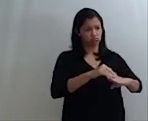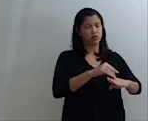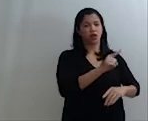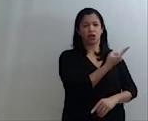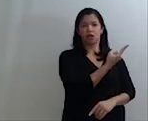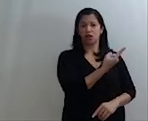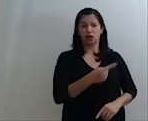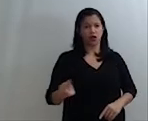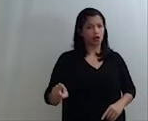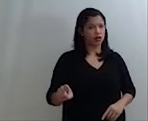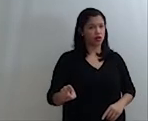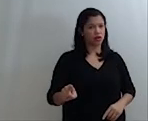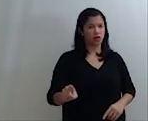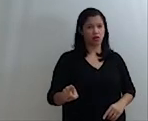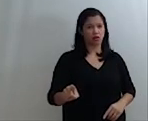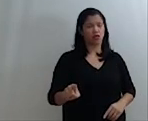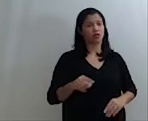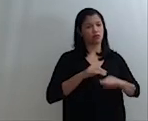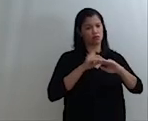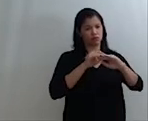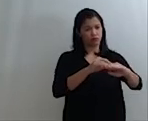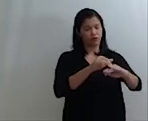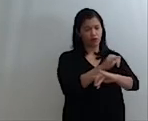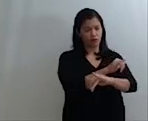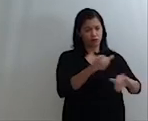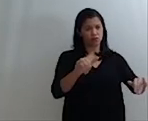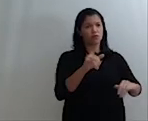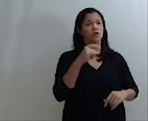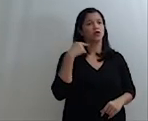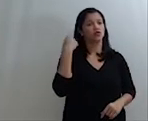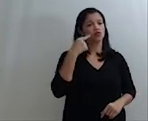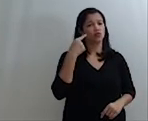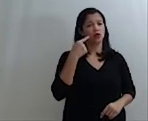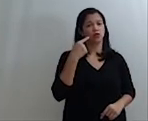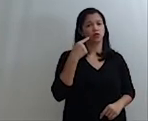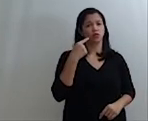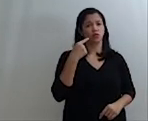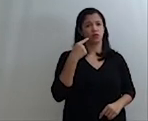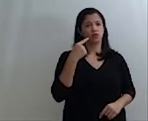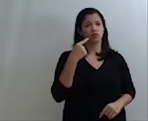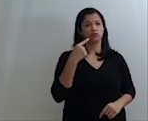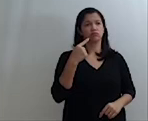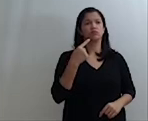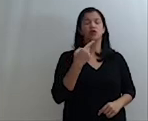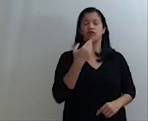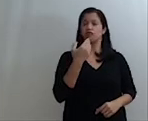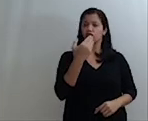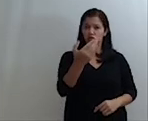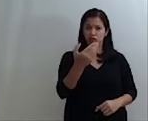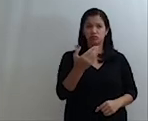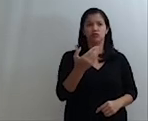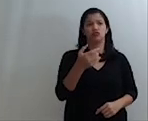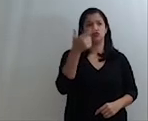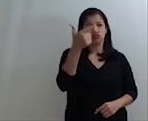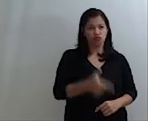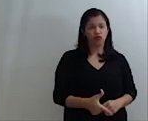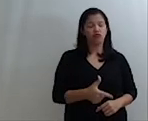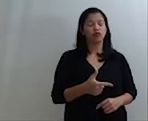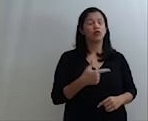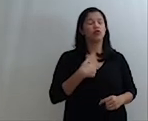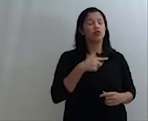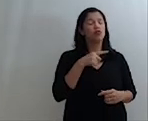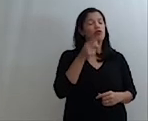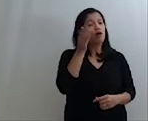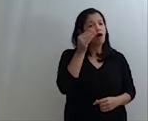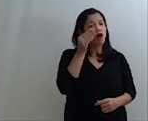informações do nobre advogado senhor presidente eu vou pedir Vista desses autos pois